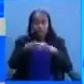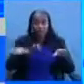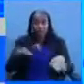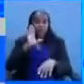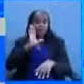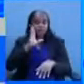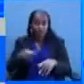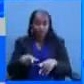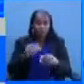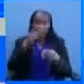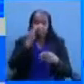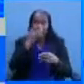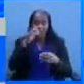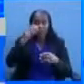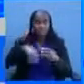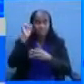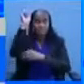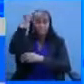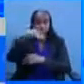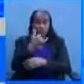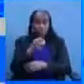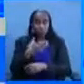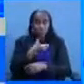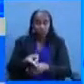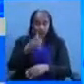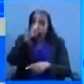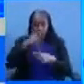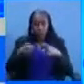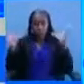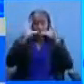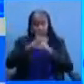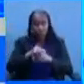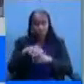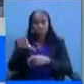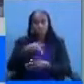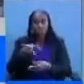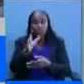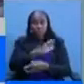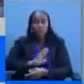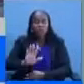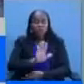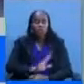para o Afrobasket 2019 é um dos objetivos do novo selecionador nacional.